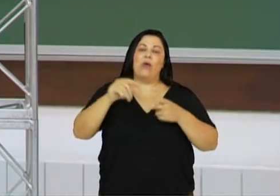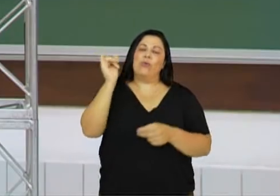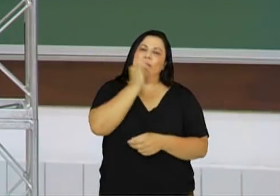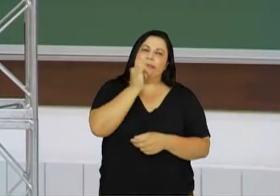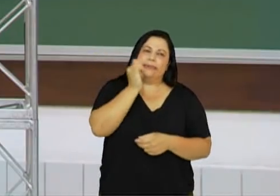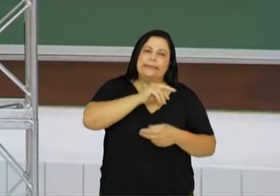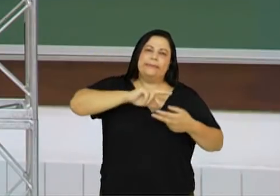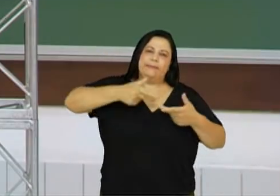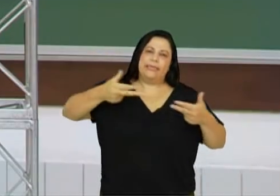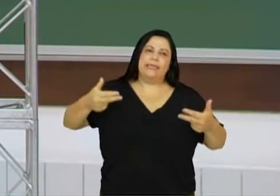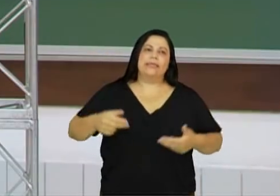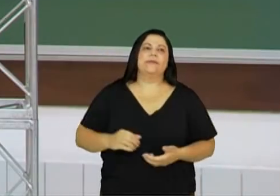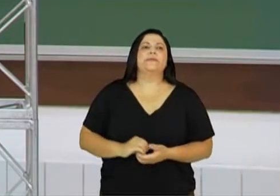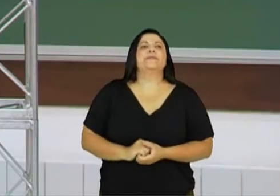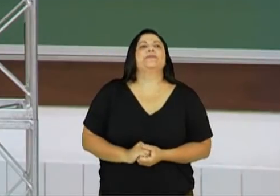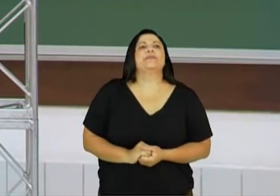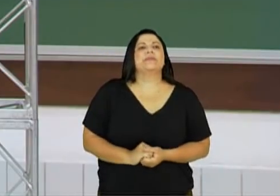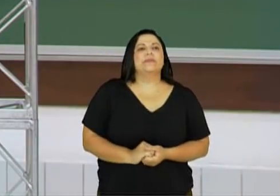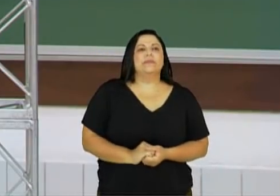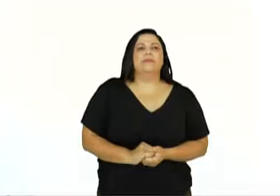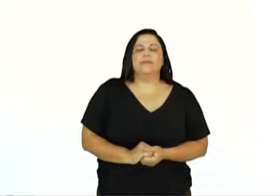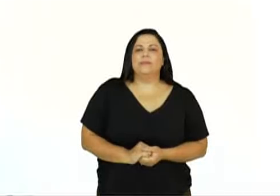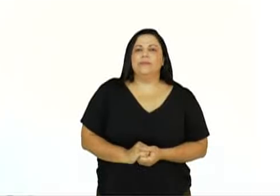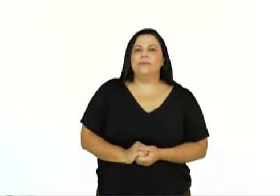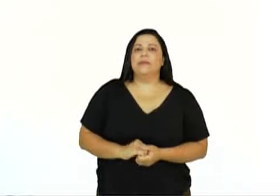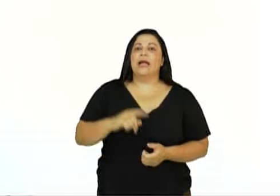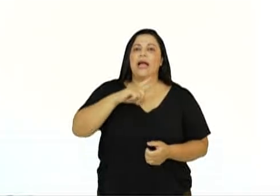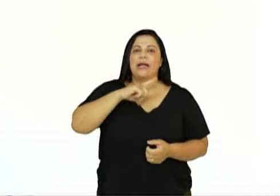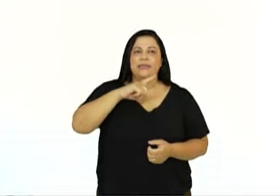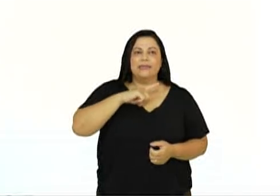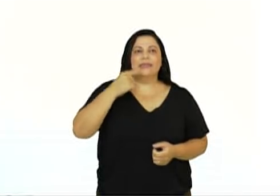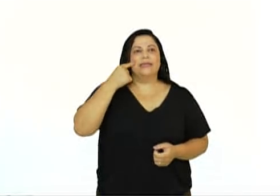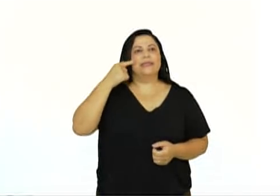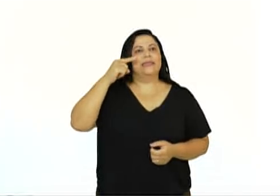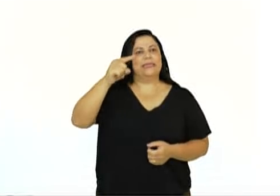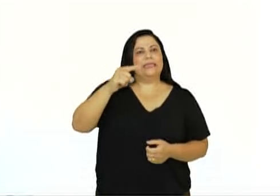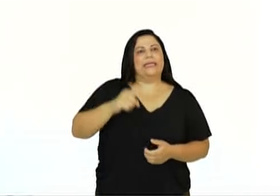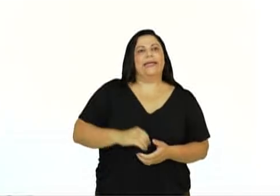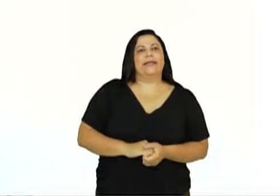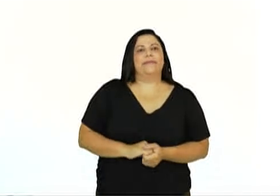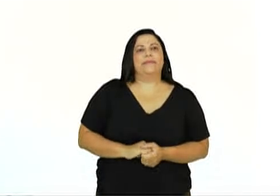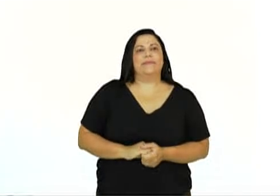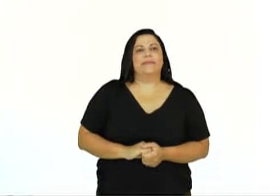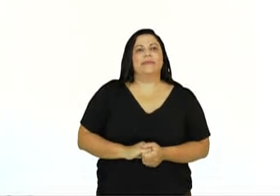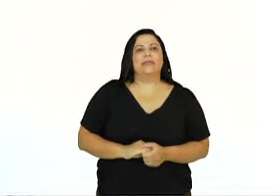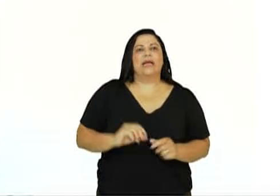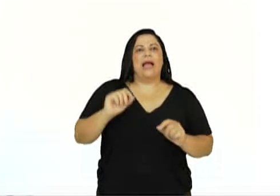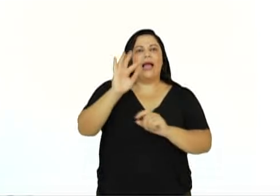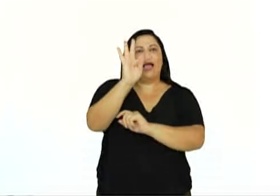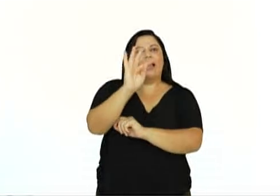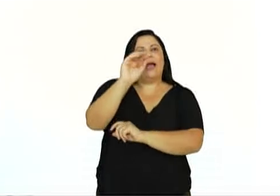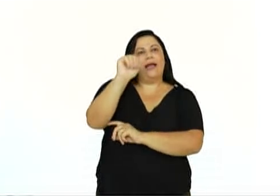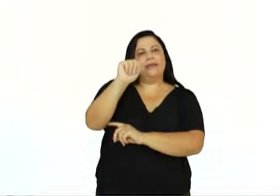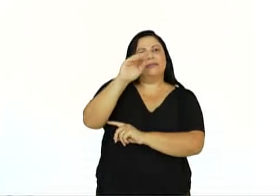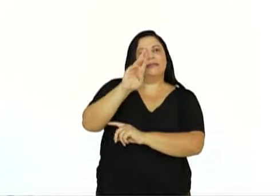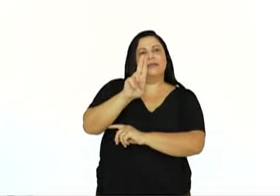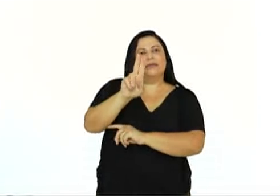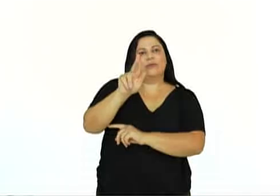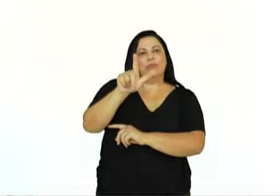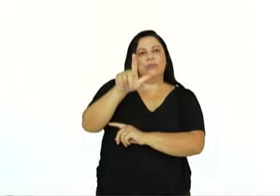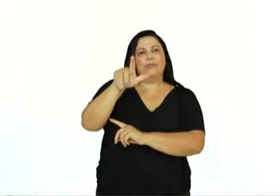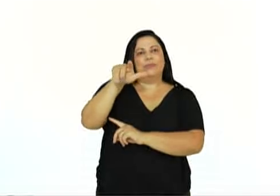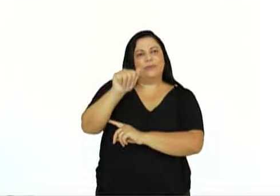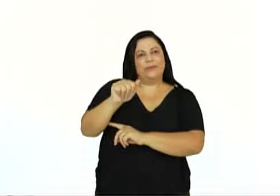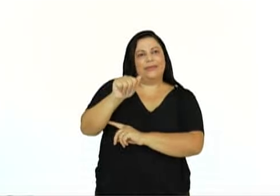que foram construídas, né? Aqui tem a tábula Peutingeriana. Então é um mapa, né, um